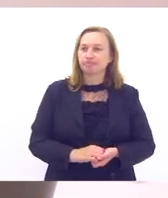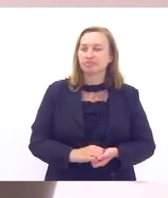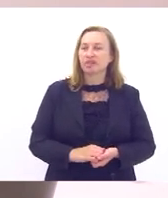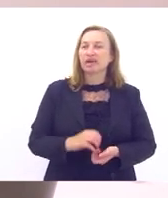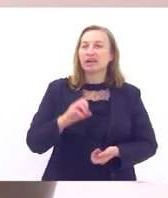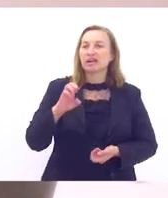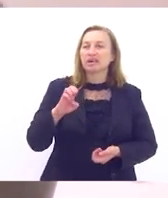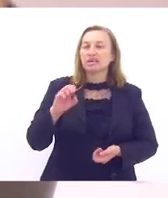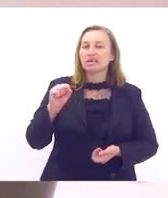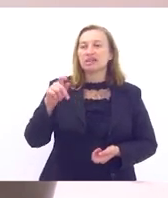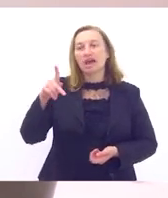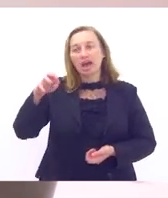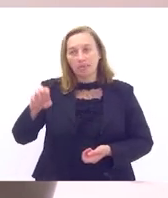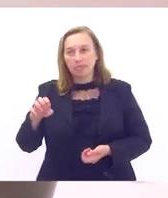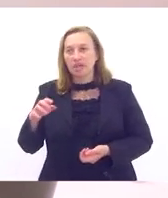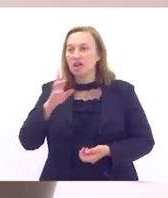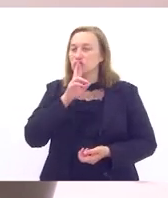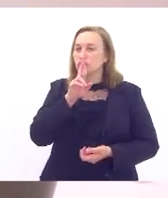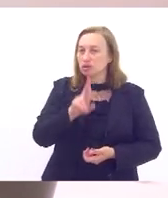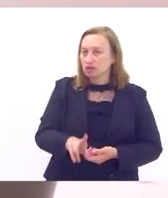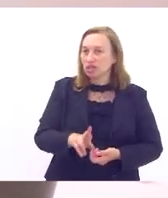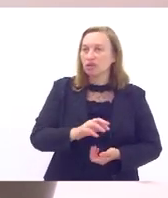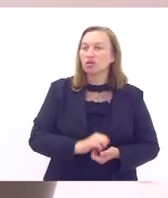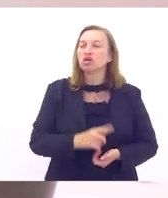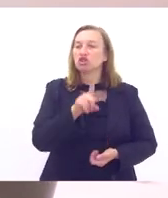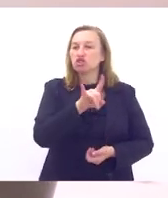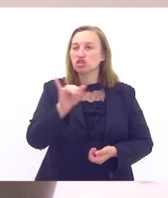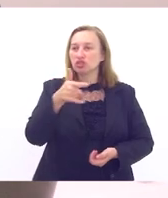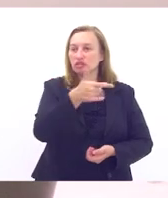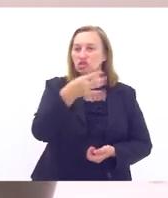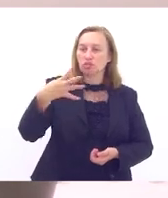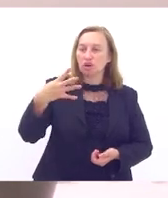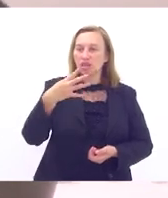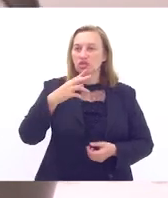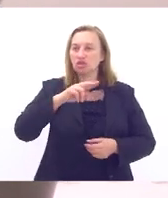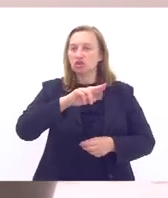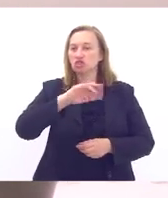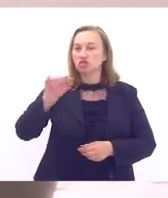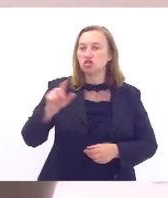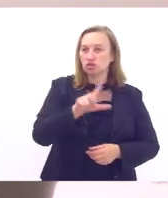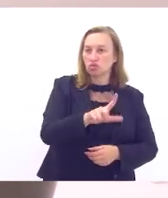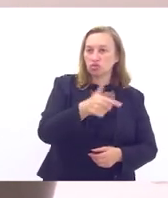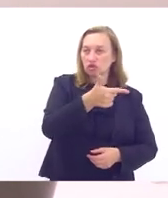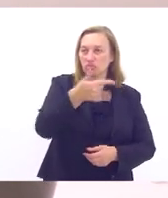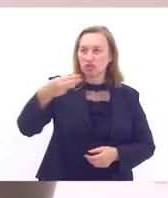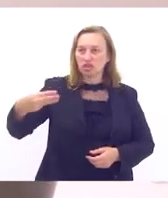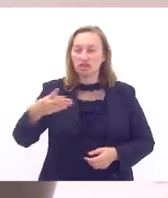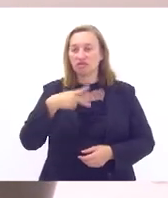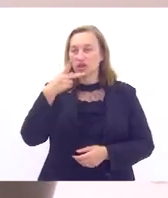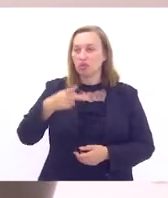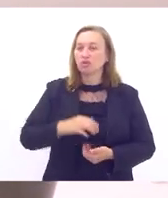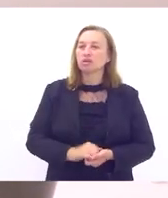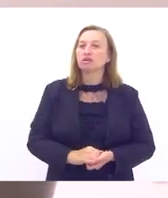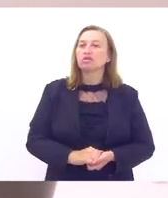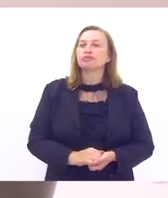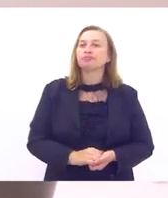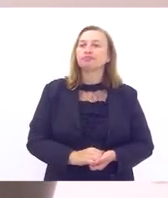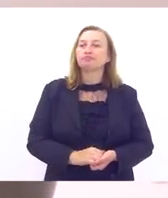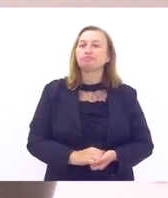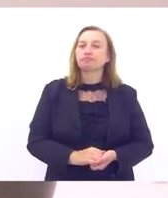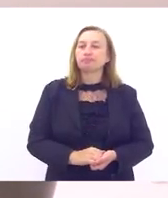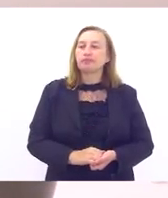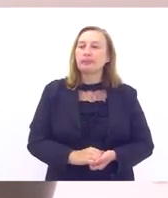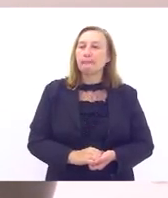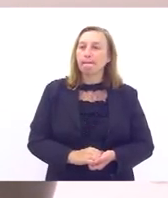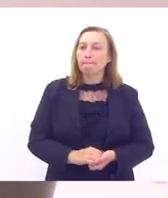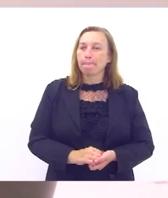SEAP respondeu essas indagações no dia 24 de julho de 2023 e disse que